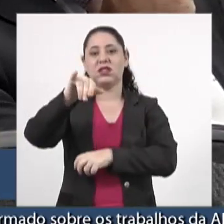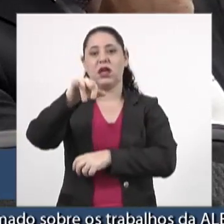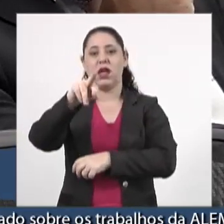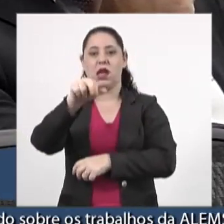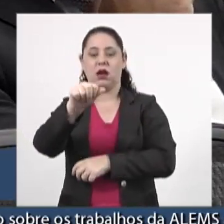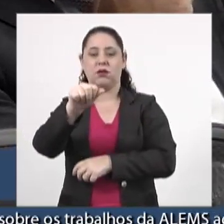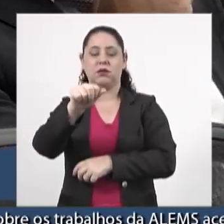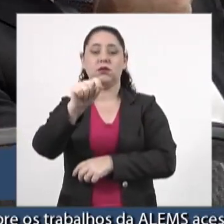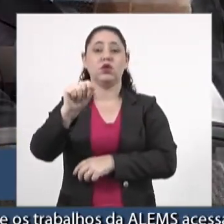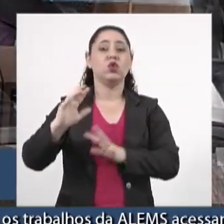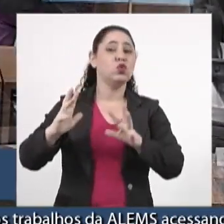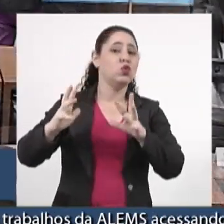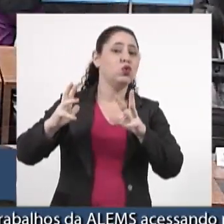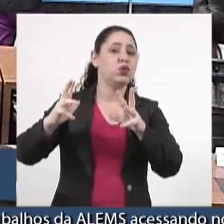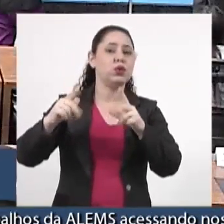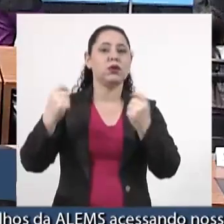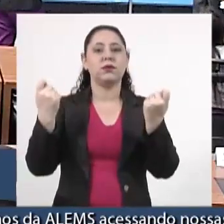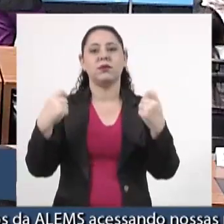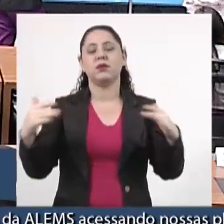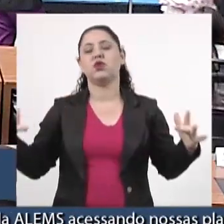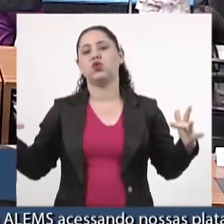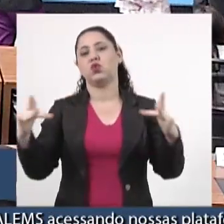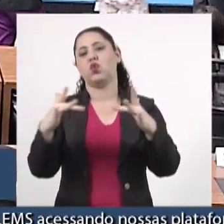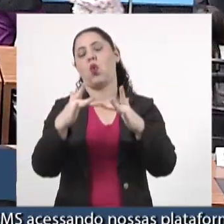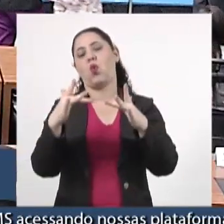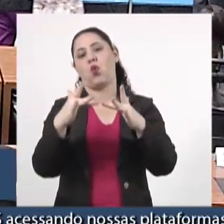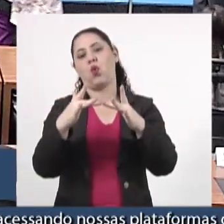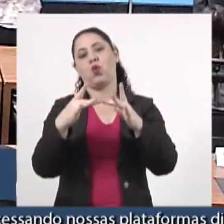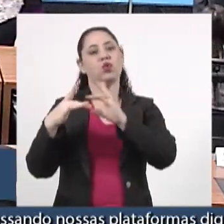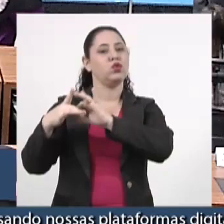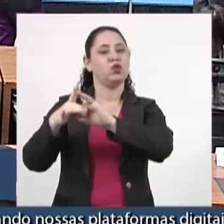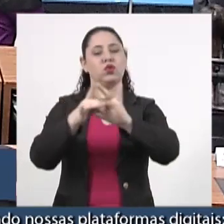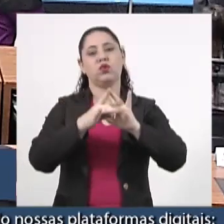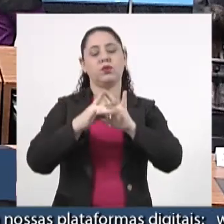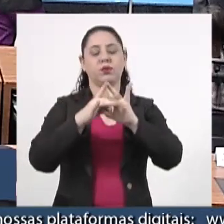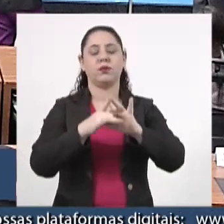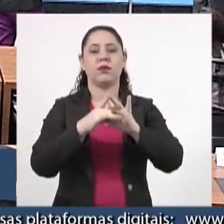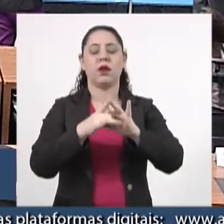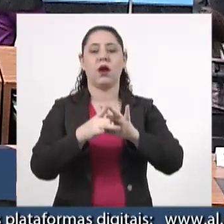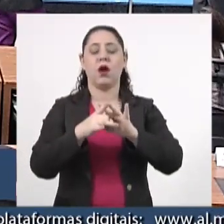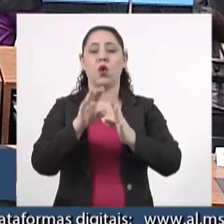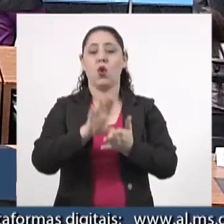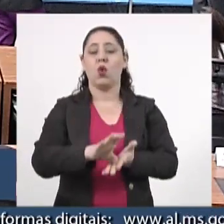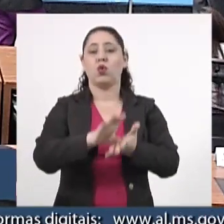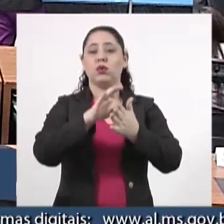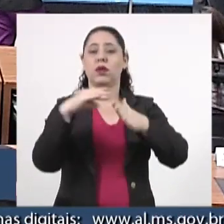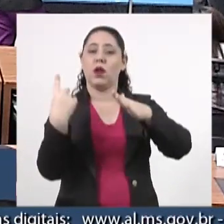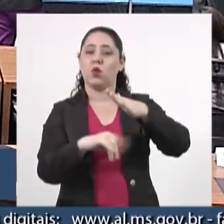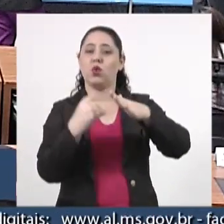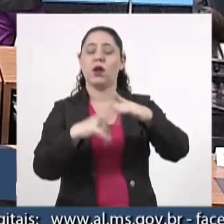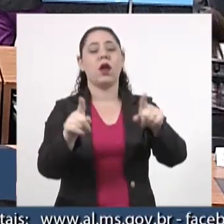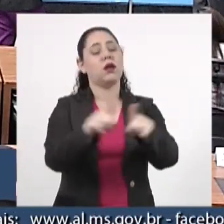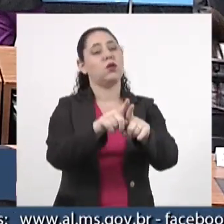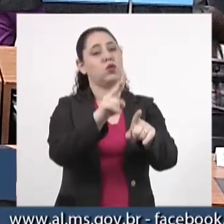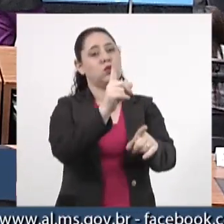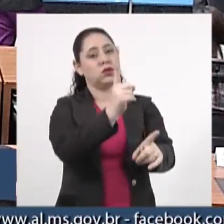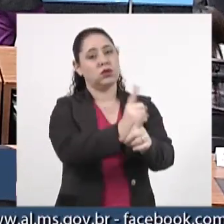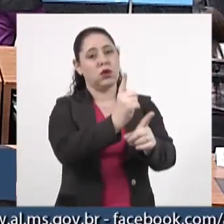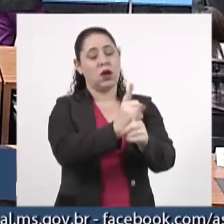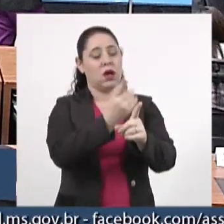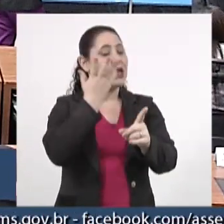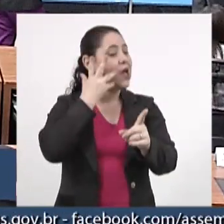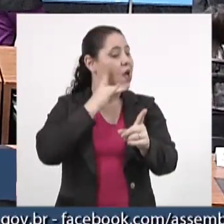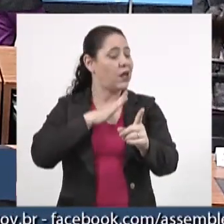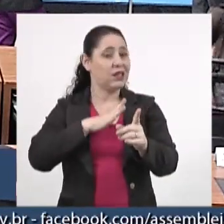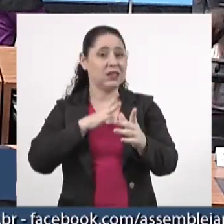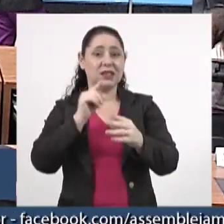que todos têm que estar irmanados. É o Conselho Tutelar, para diagnosticar, para identificar uma criança que